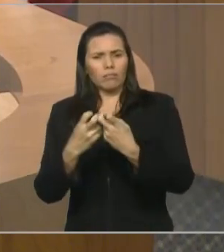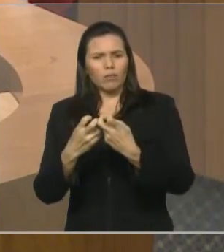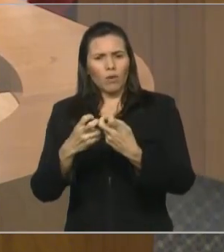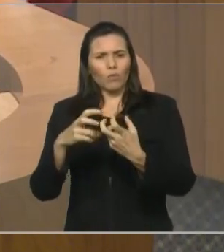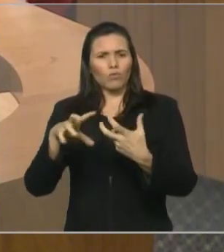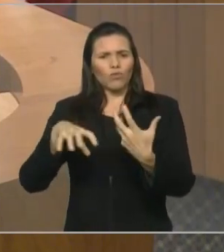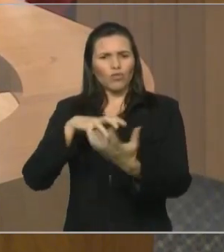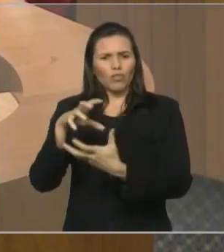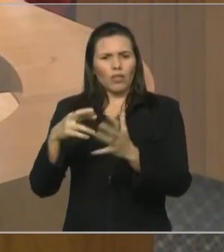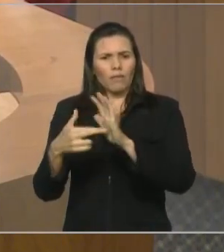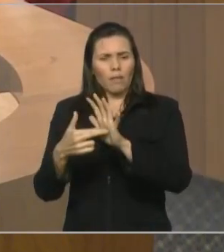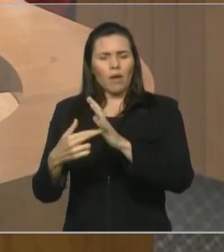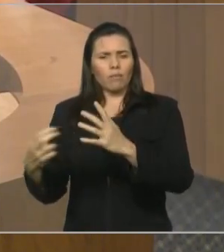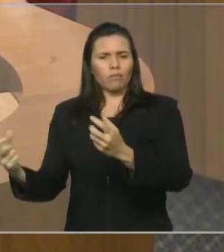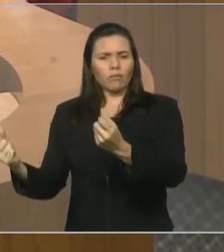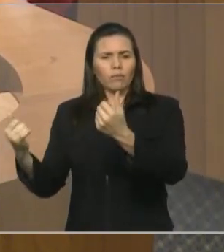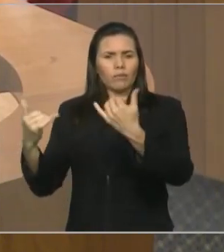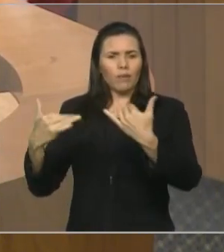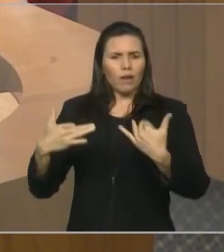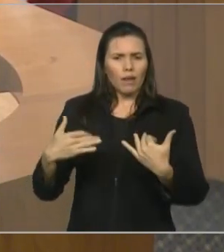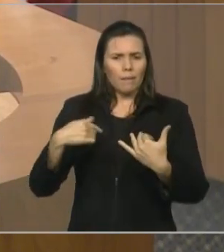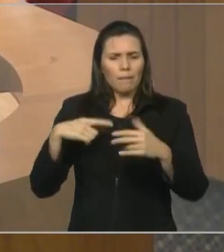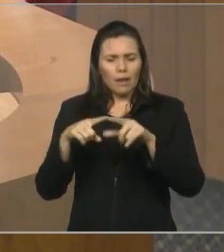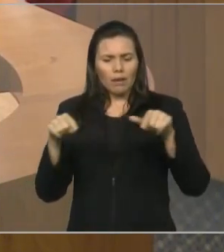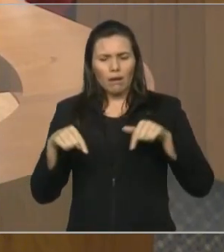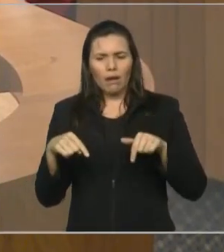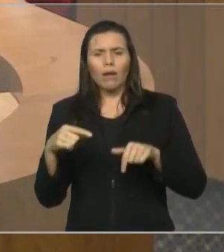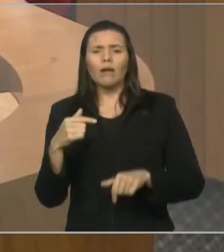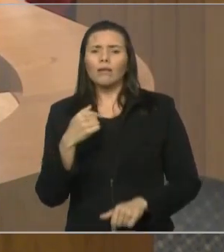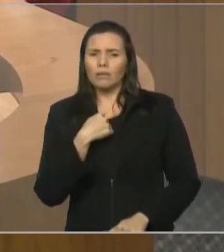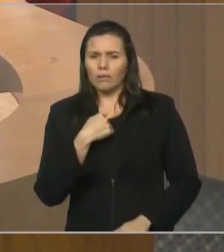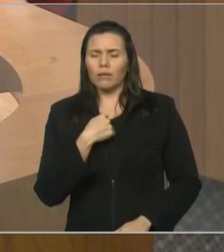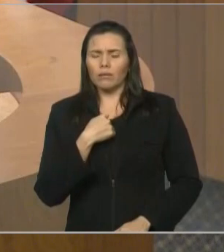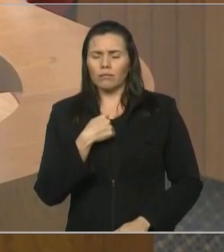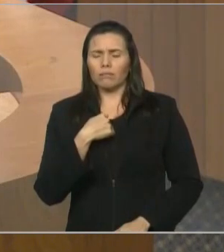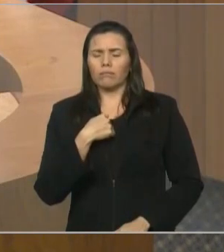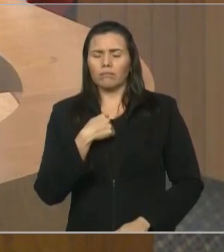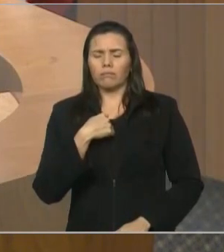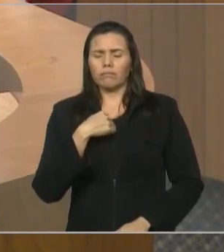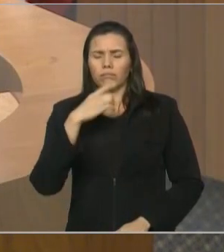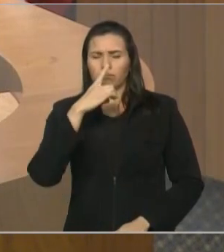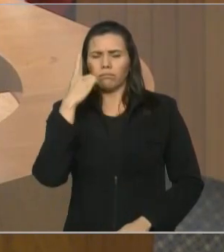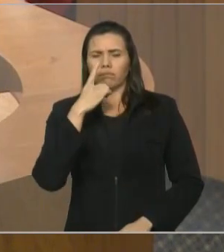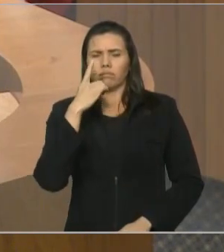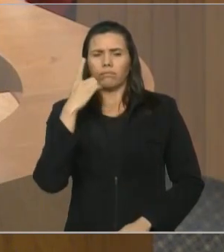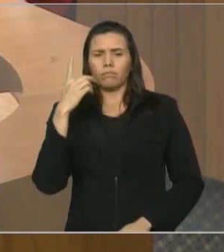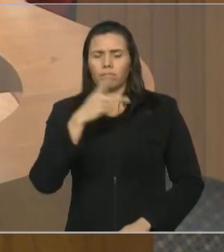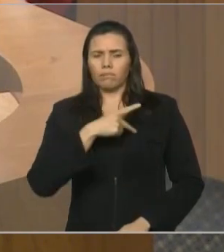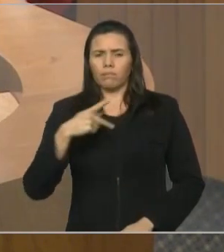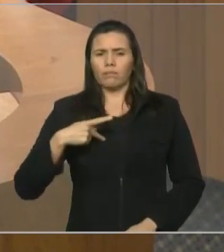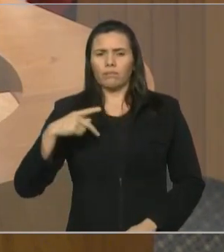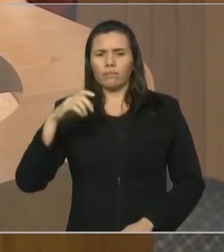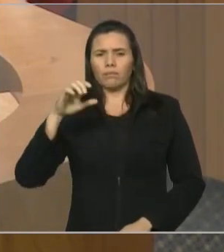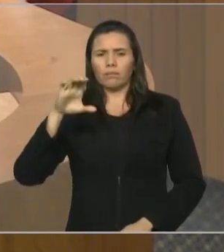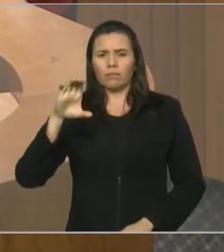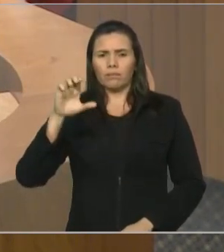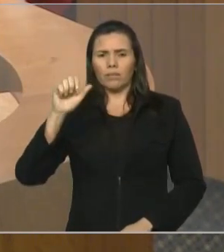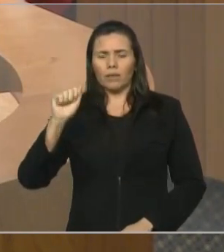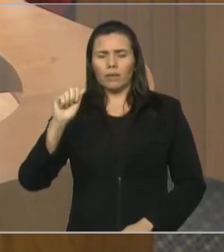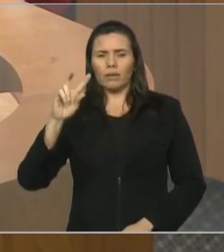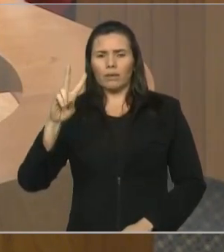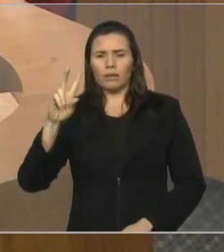Cavalcante, tome partido em defender os direitos do povo.